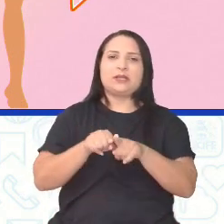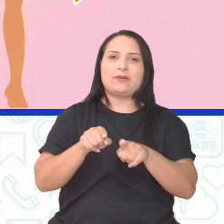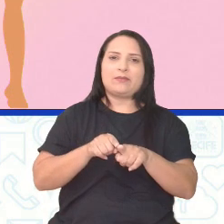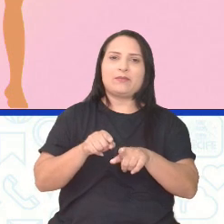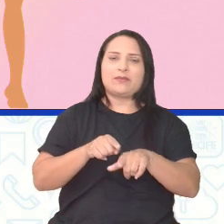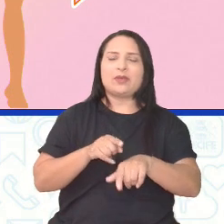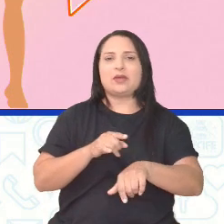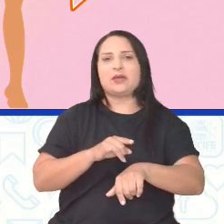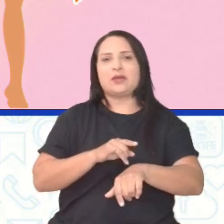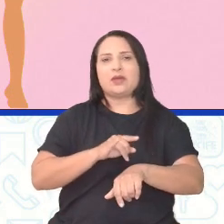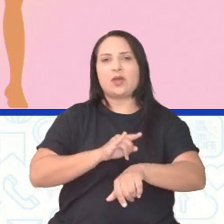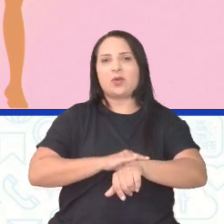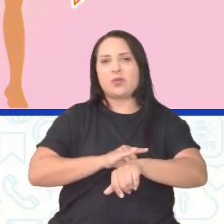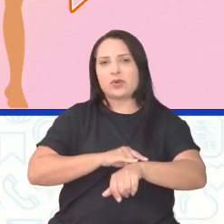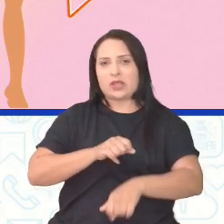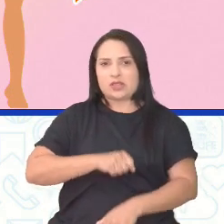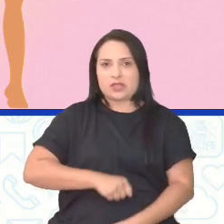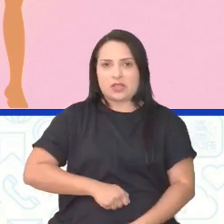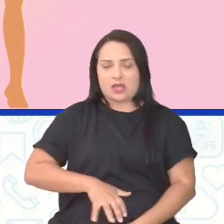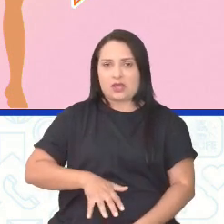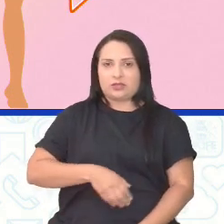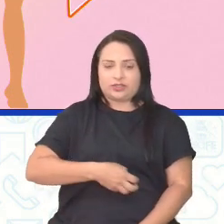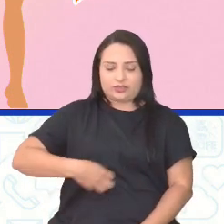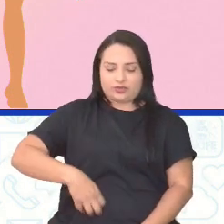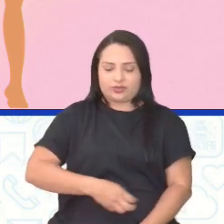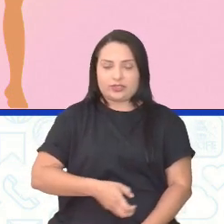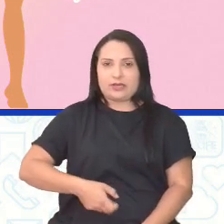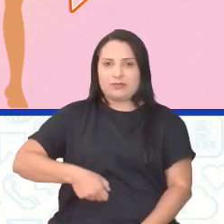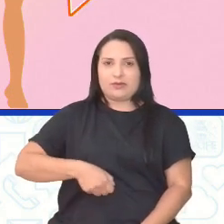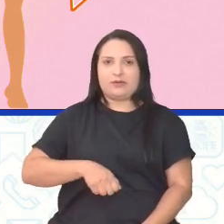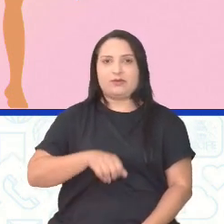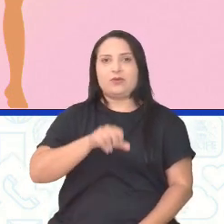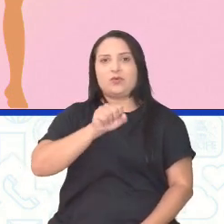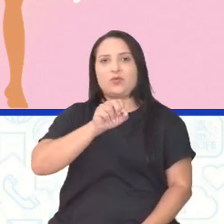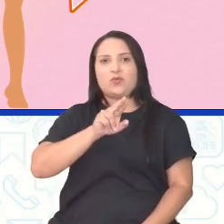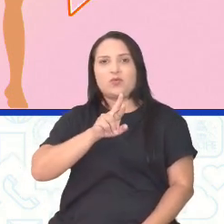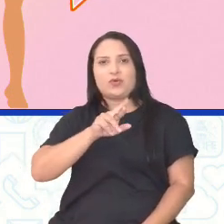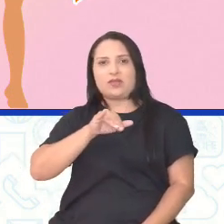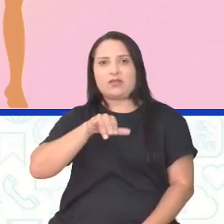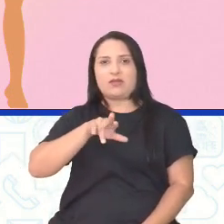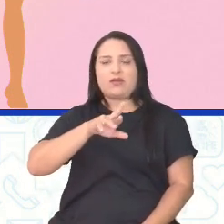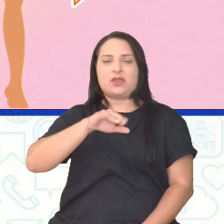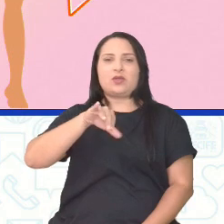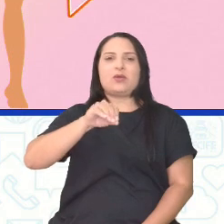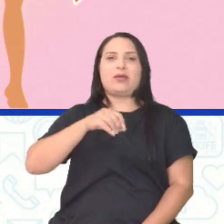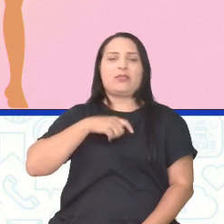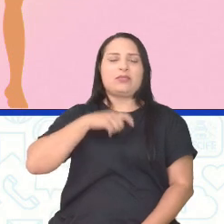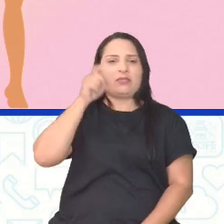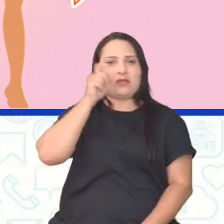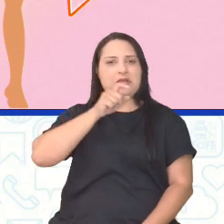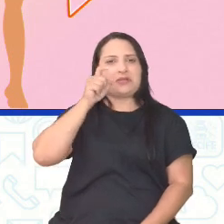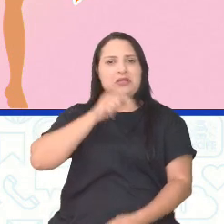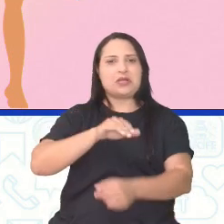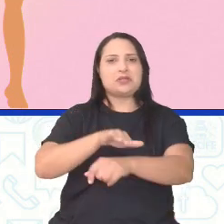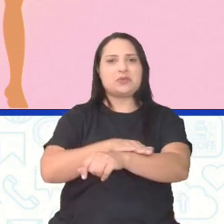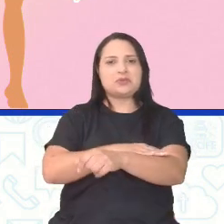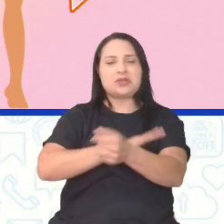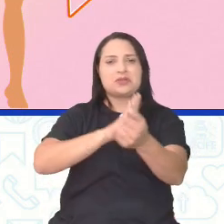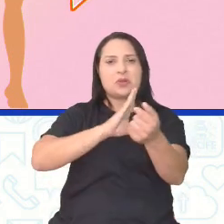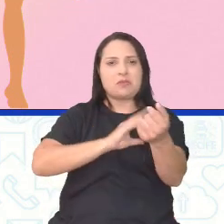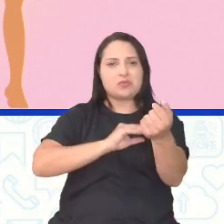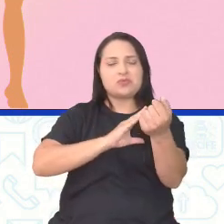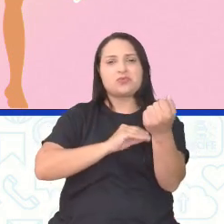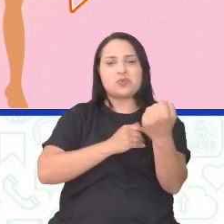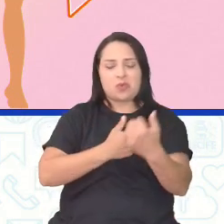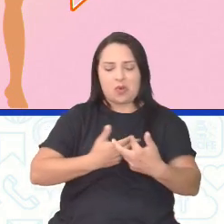né, a eliminação da urina pelo sistema urinário. Então, vejam como é interessante o tecido muscular presente nas